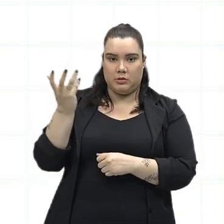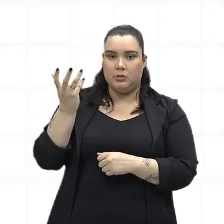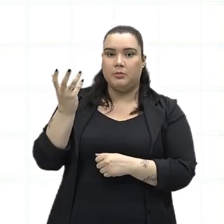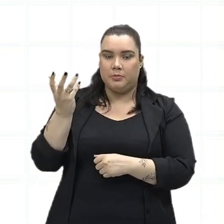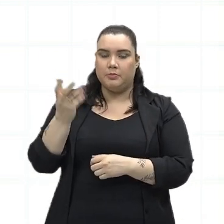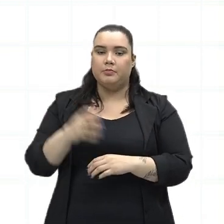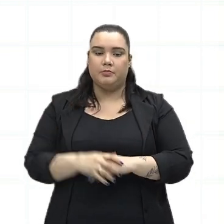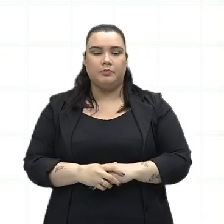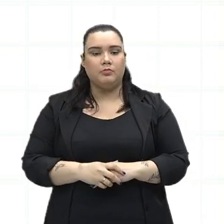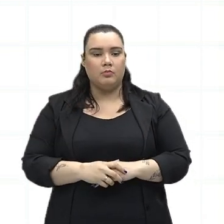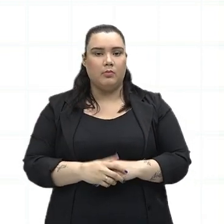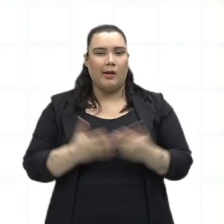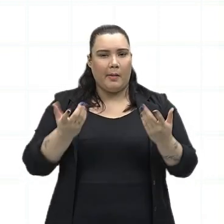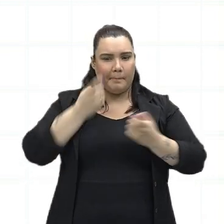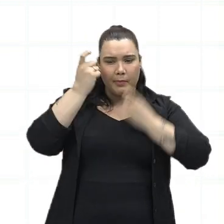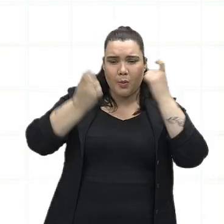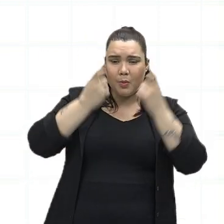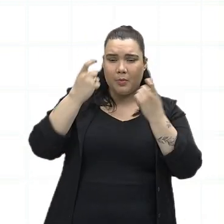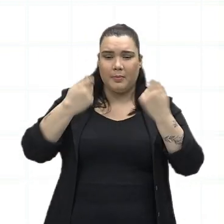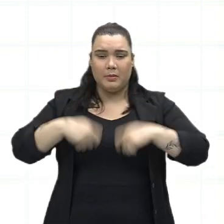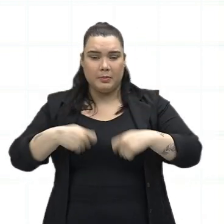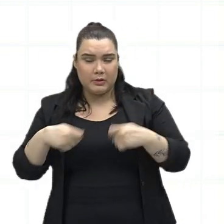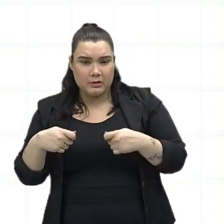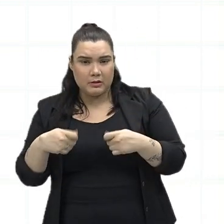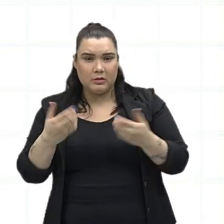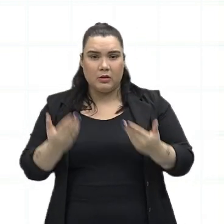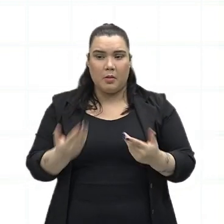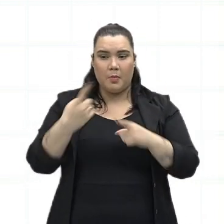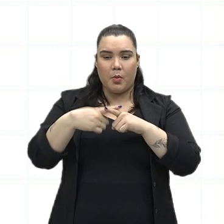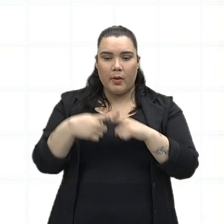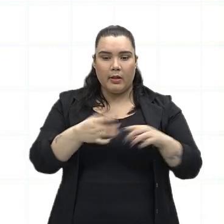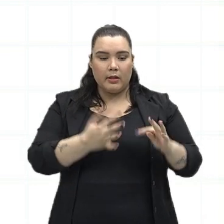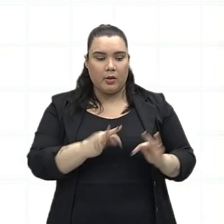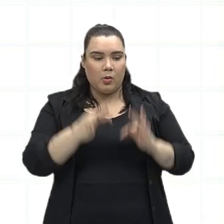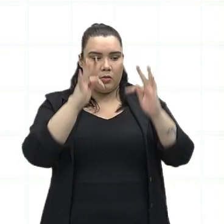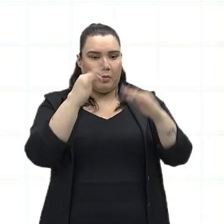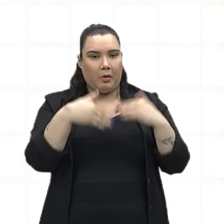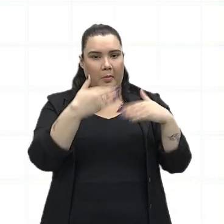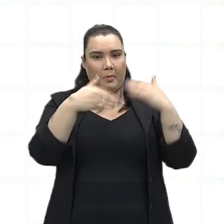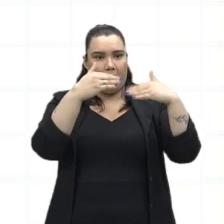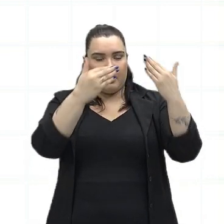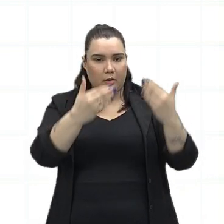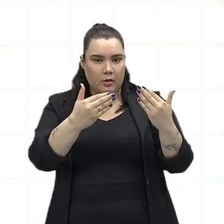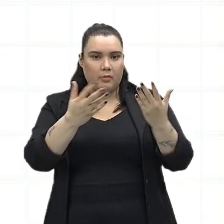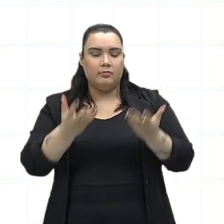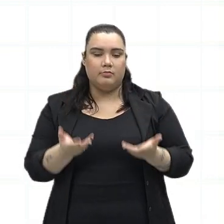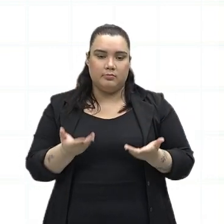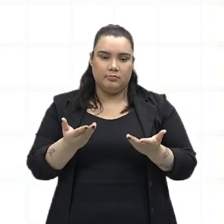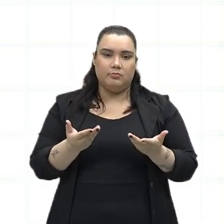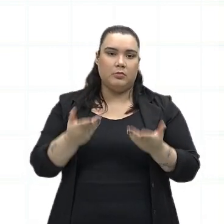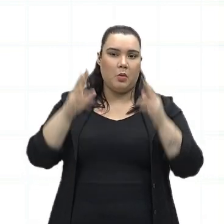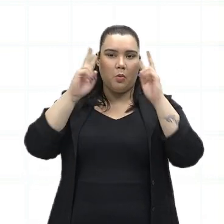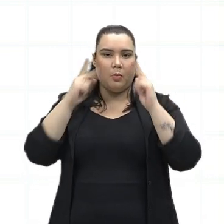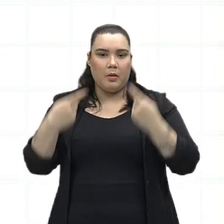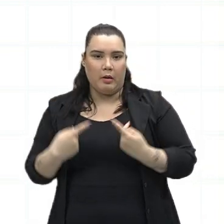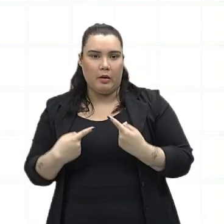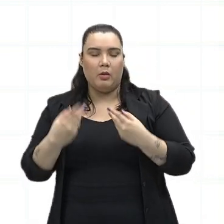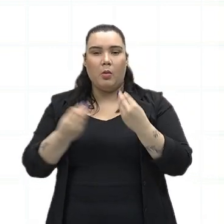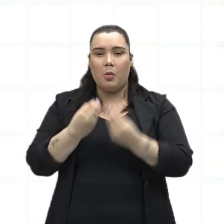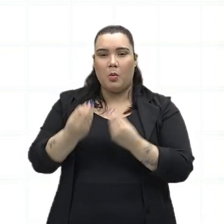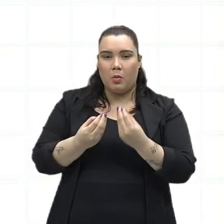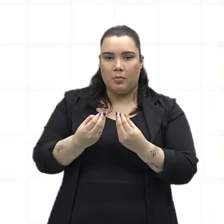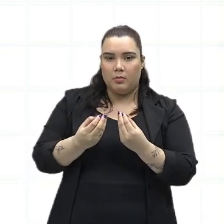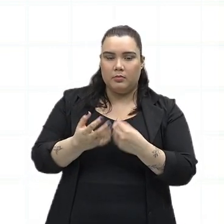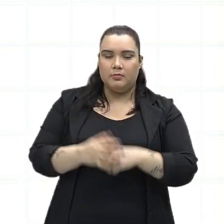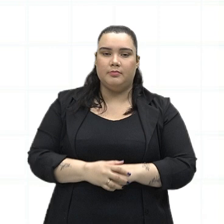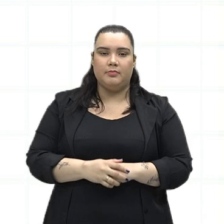preocupante? Temos que nos preocupar, nossa, a inteligência artificial vai tomar conta de tudo, o ser humano vai parar de pensar. Não,